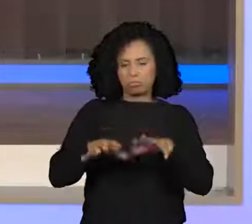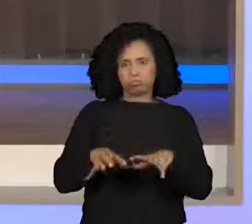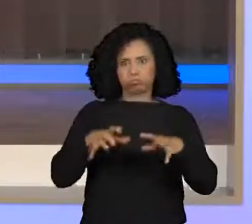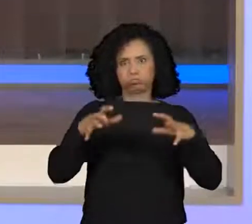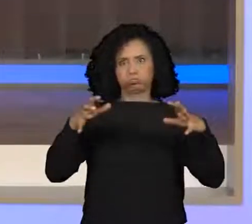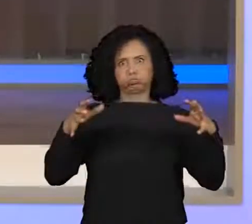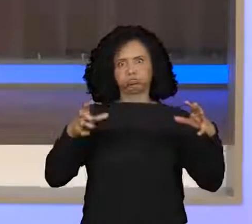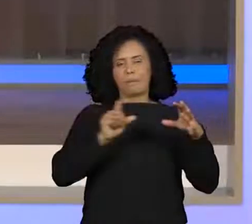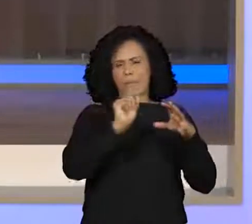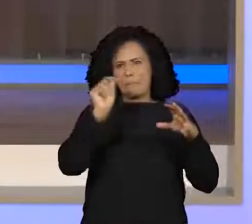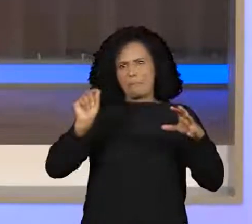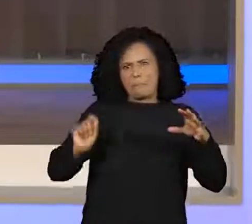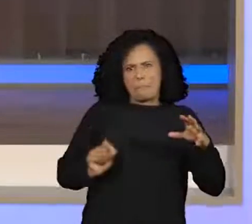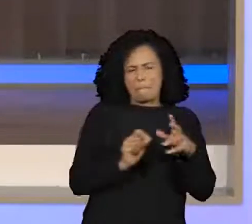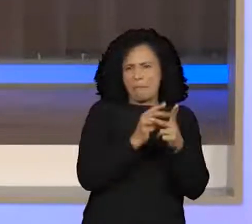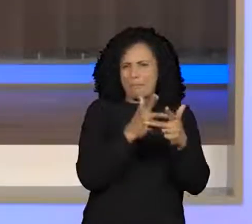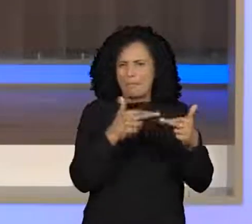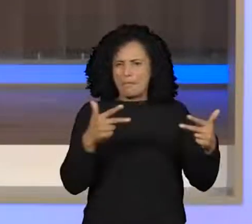Seba, avalie aí